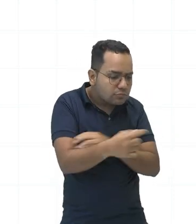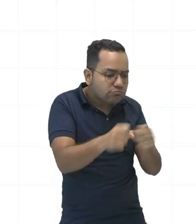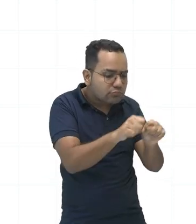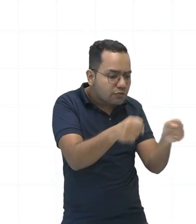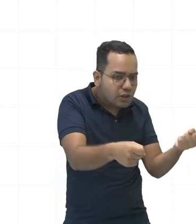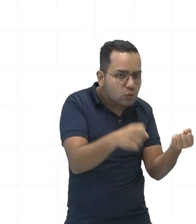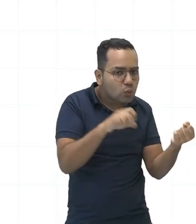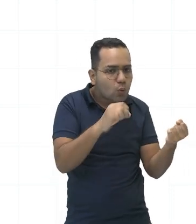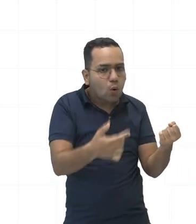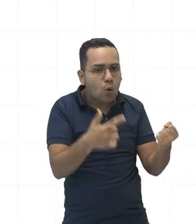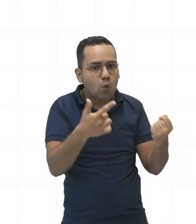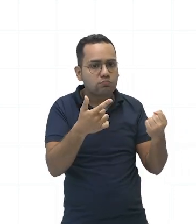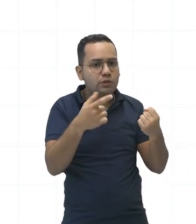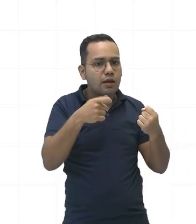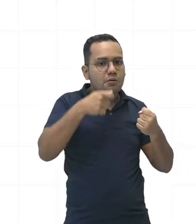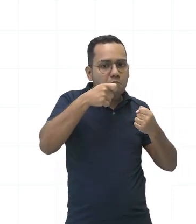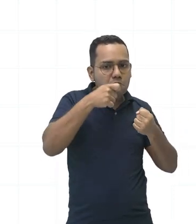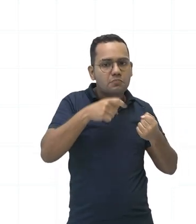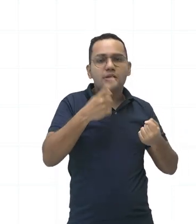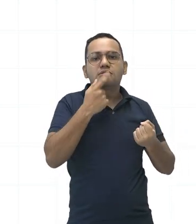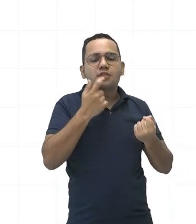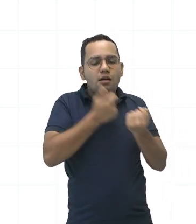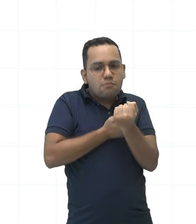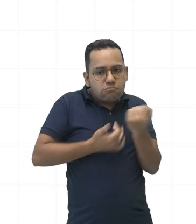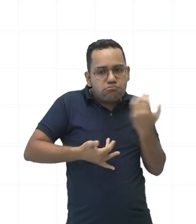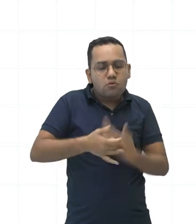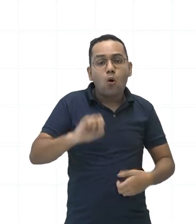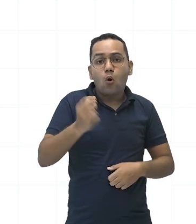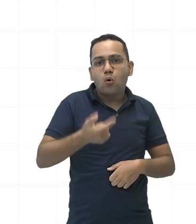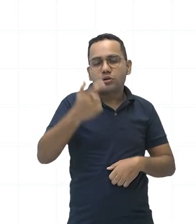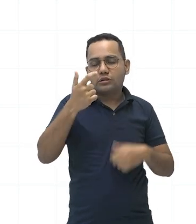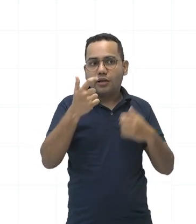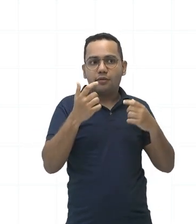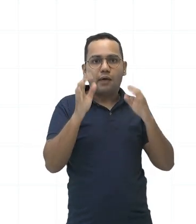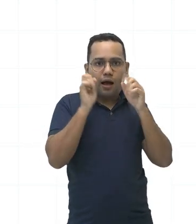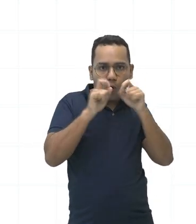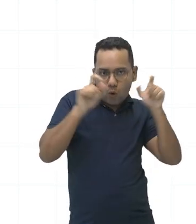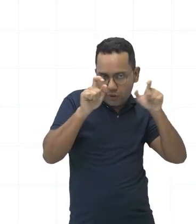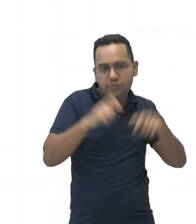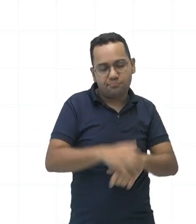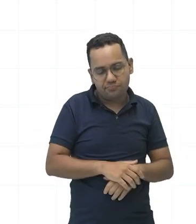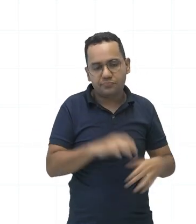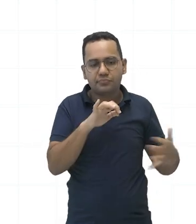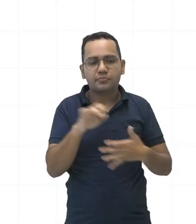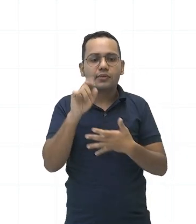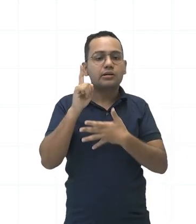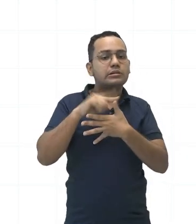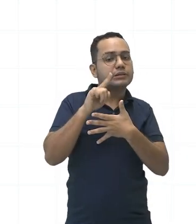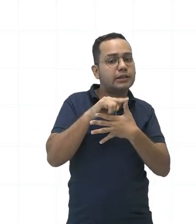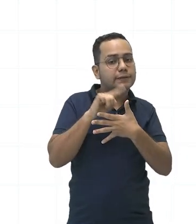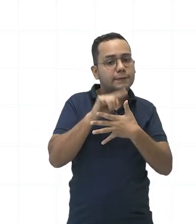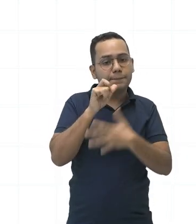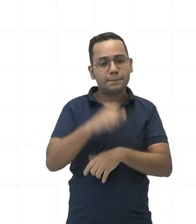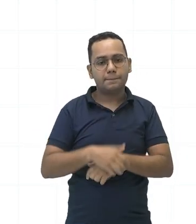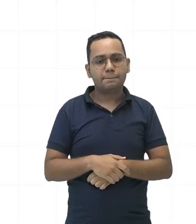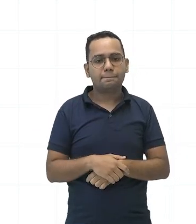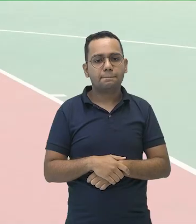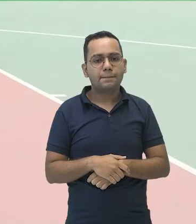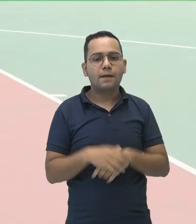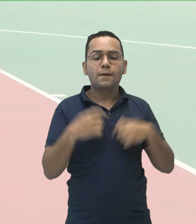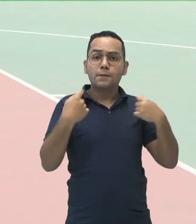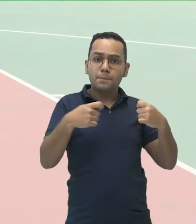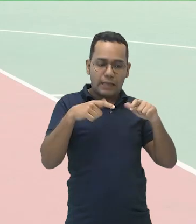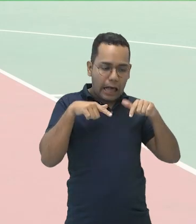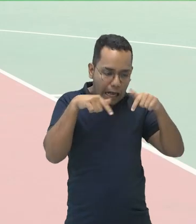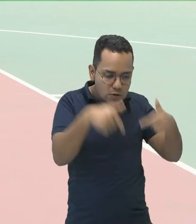E o sexto passo é realizar algumas ações com as vítimas. Ações essas, né, se for do